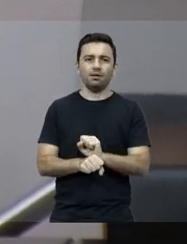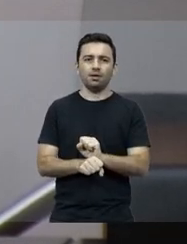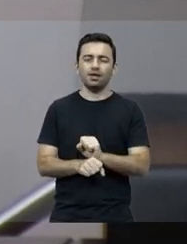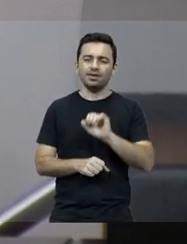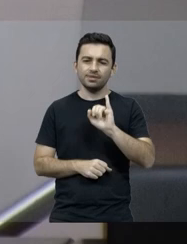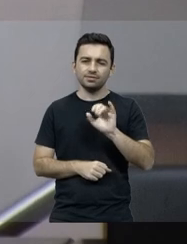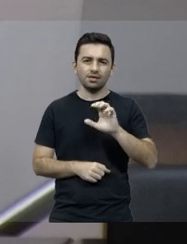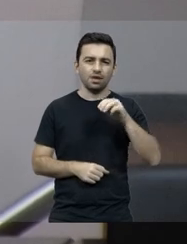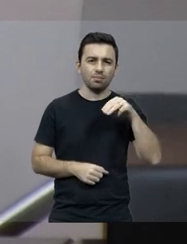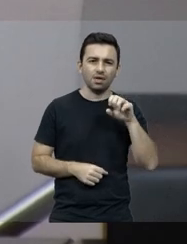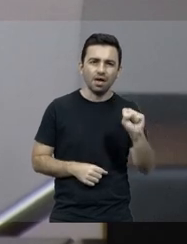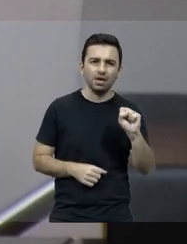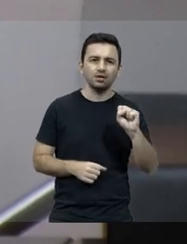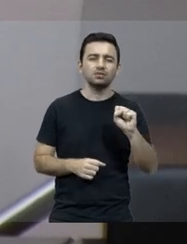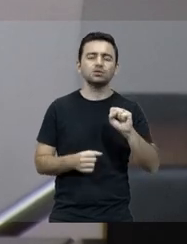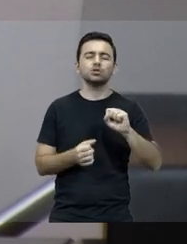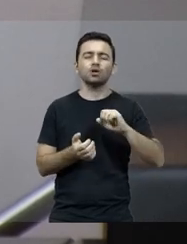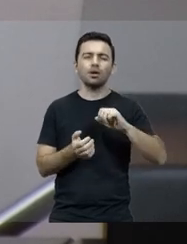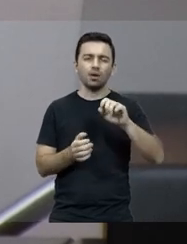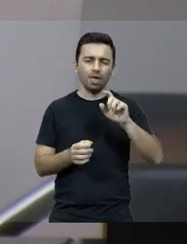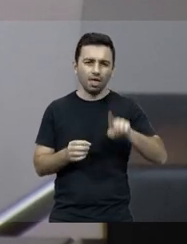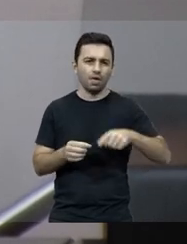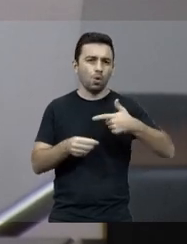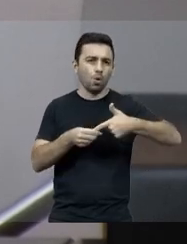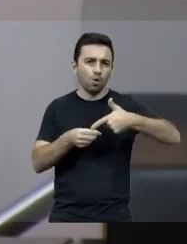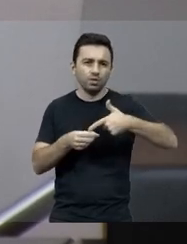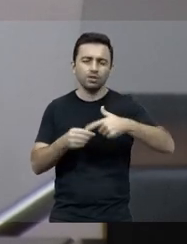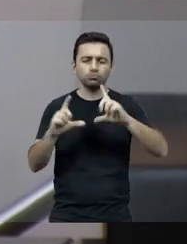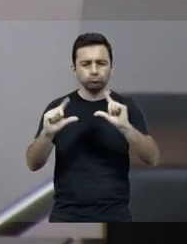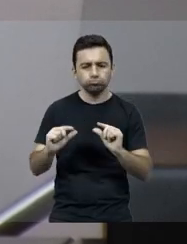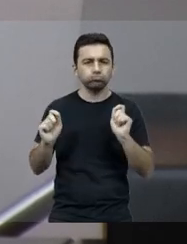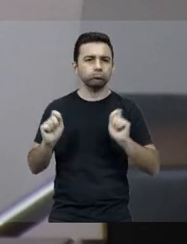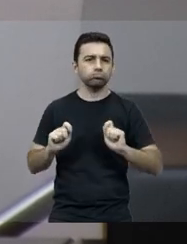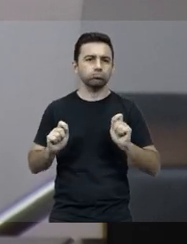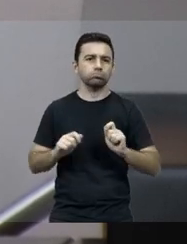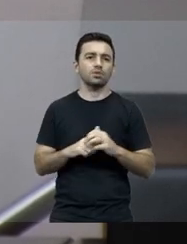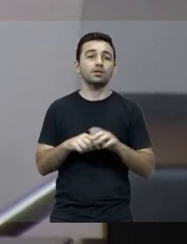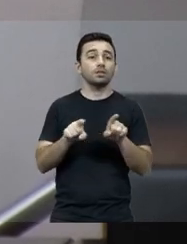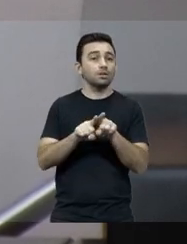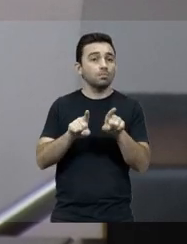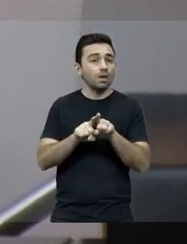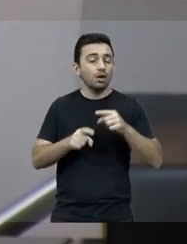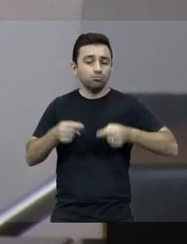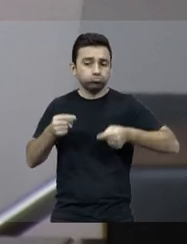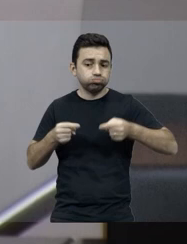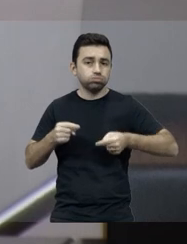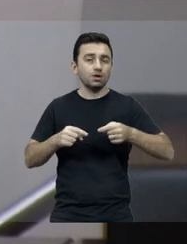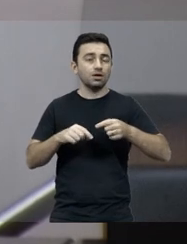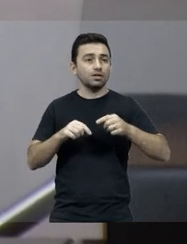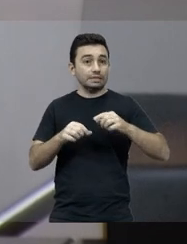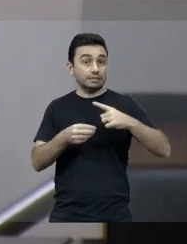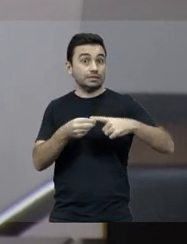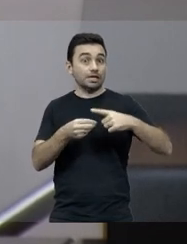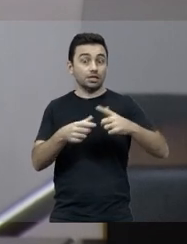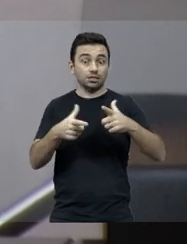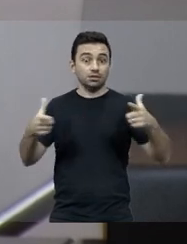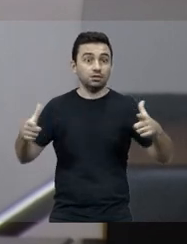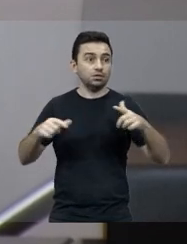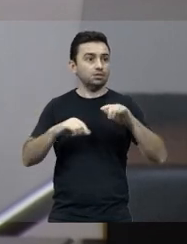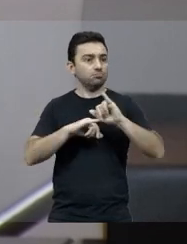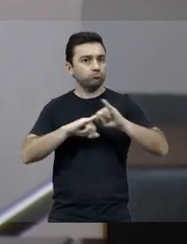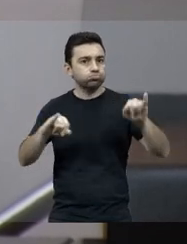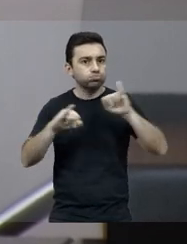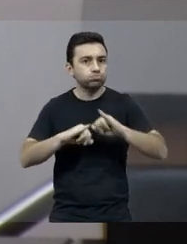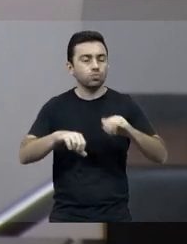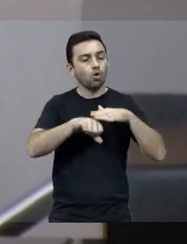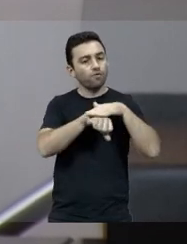ICMS do combustível, dá para reduzir. Dá para fazer política nas grandes cidades. As grandes cidades estão precisando de conversar